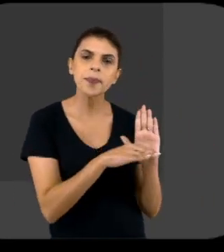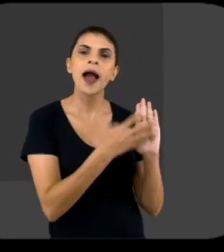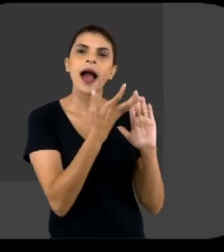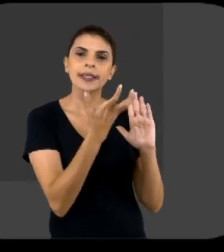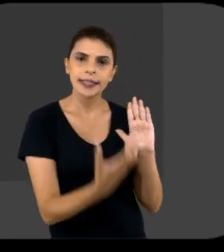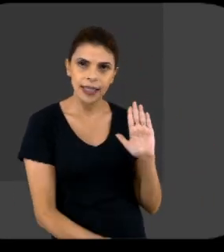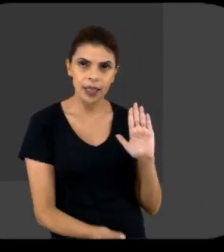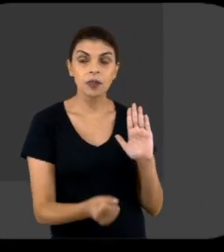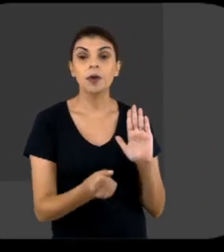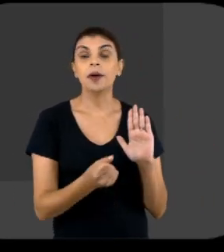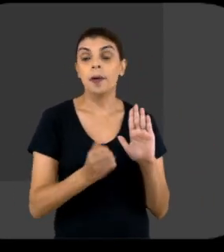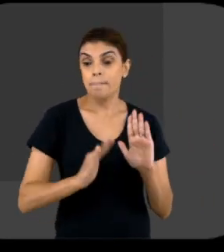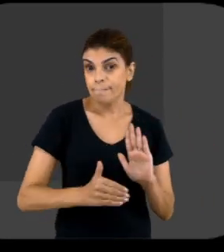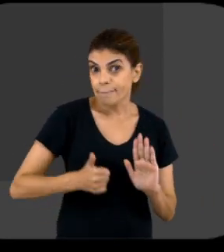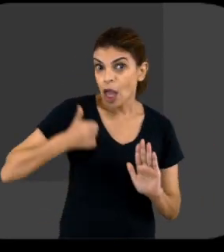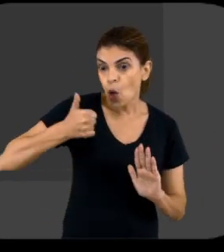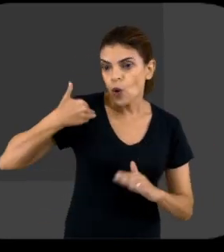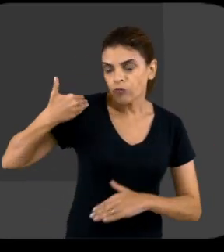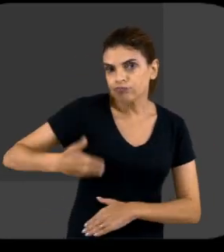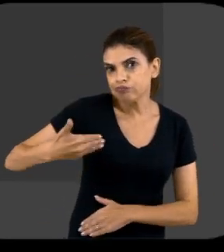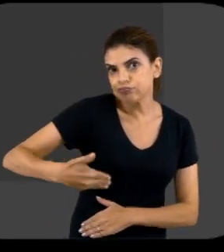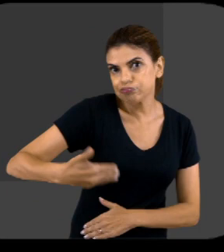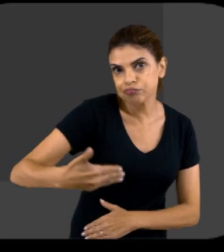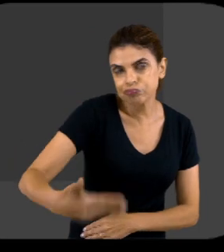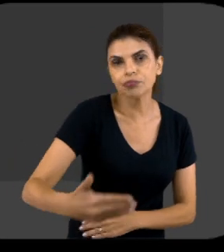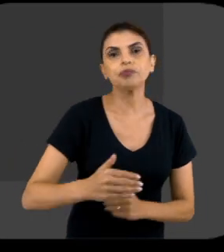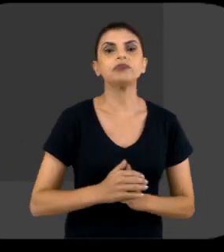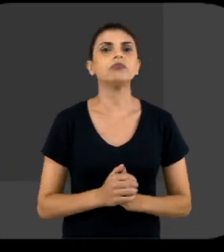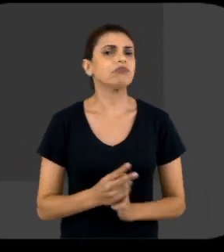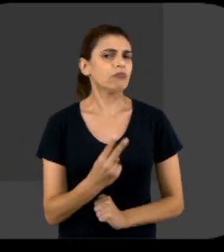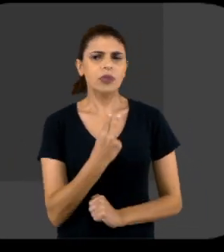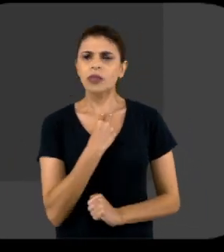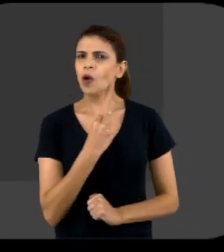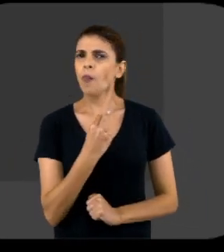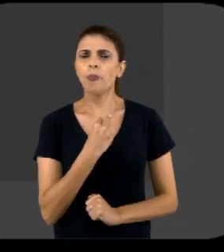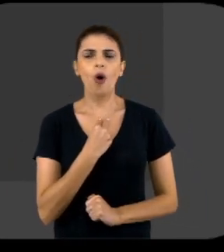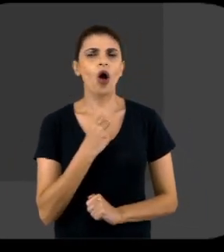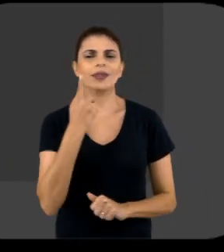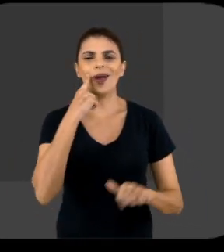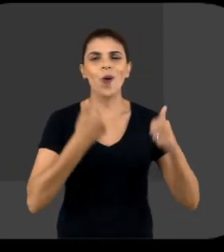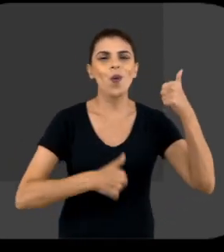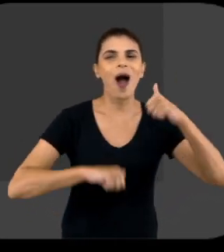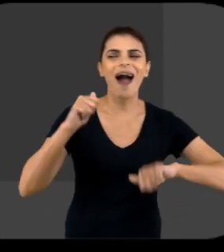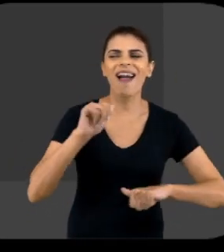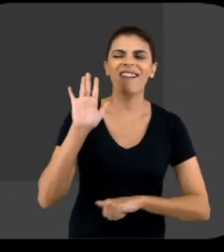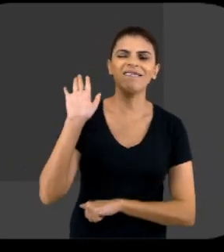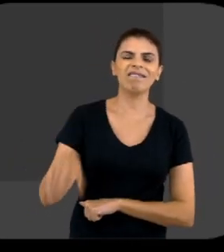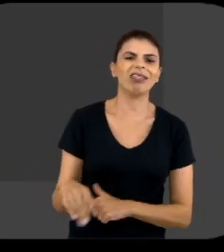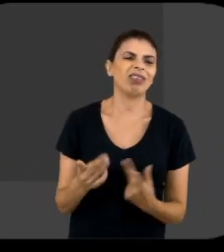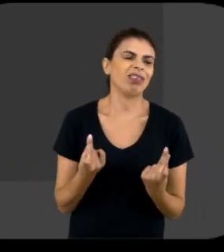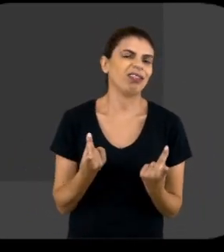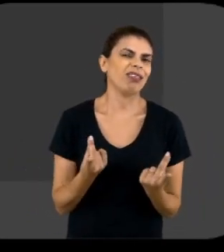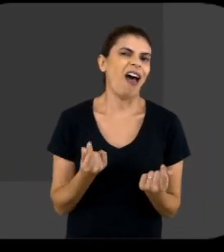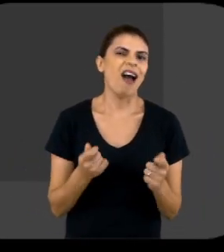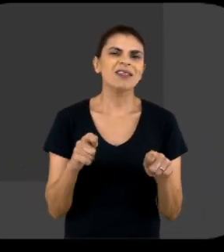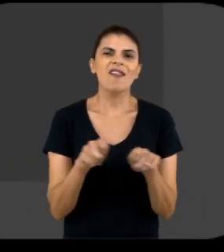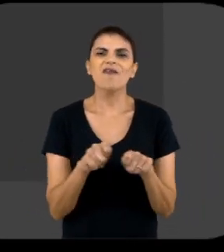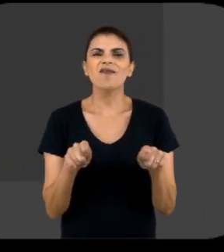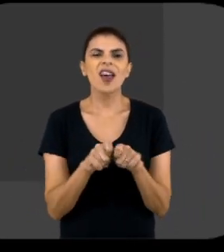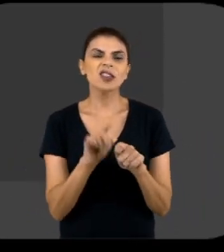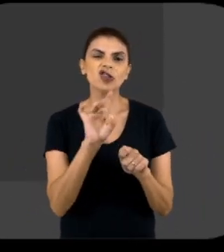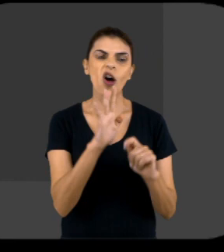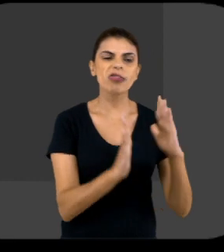atendidos. Melhoria contínua. A gente não pode ter a qualidade como algo que é realizado